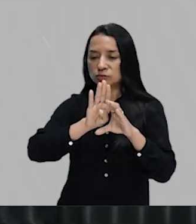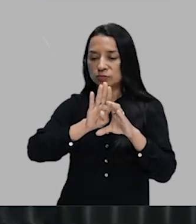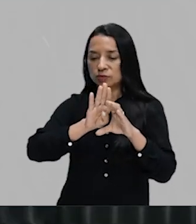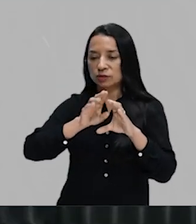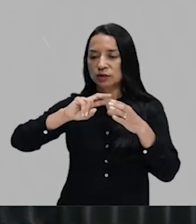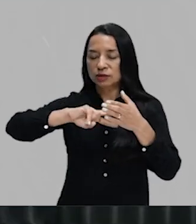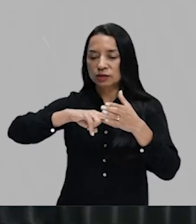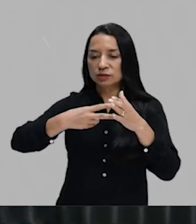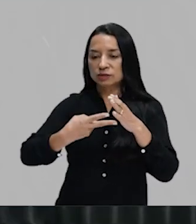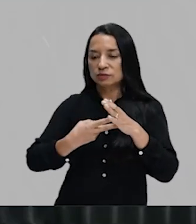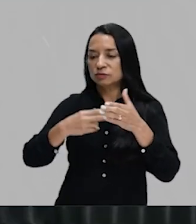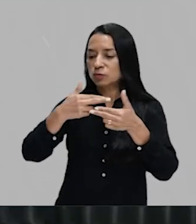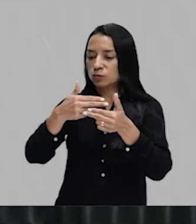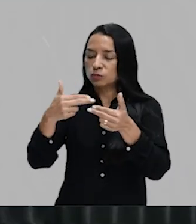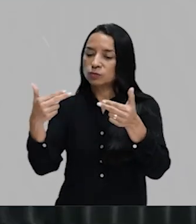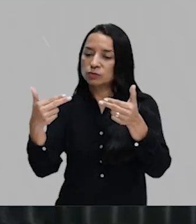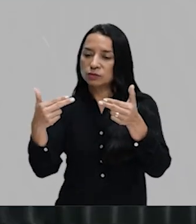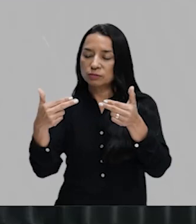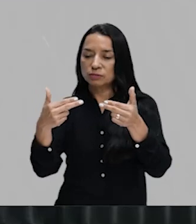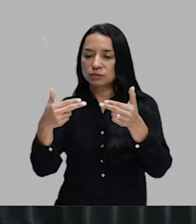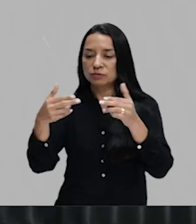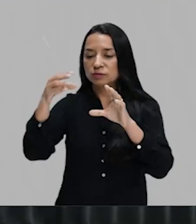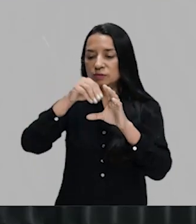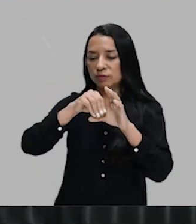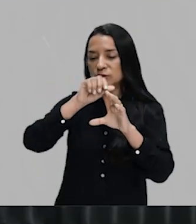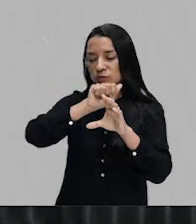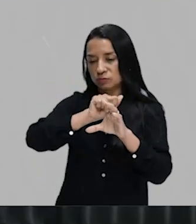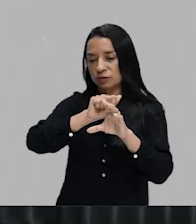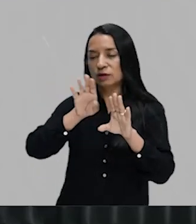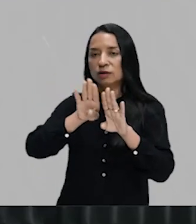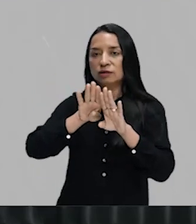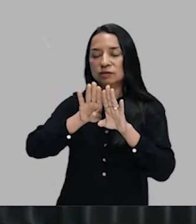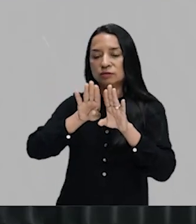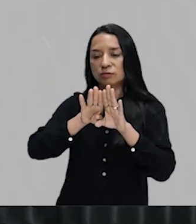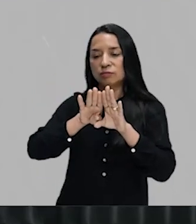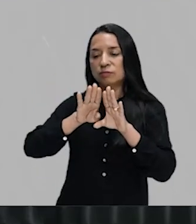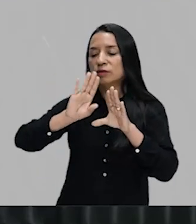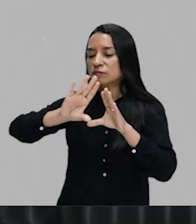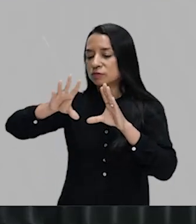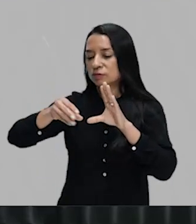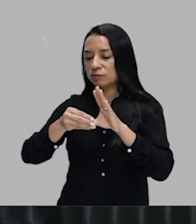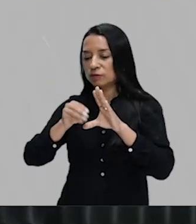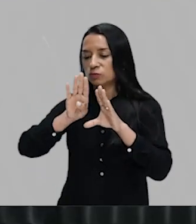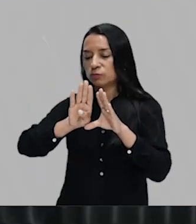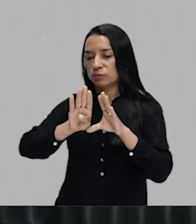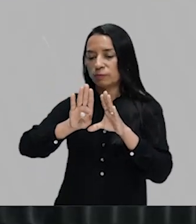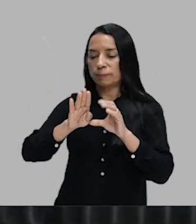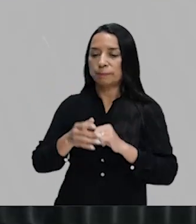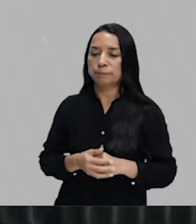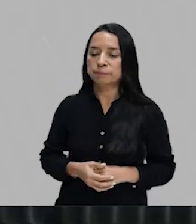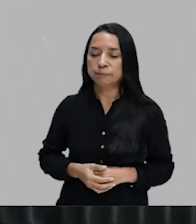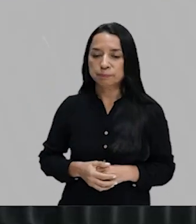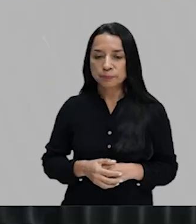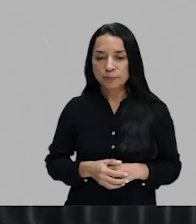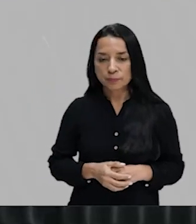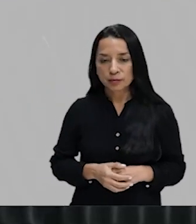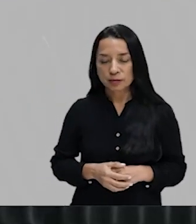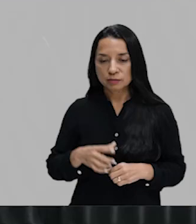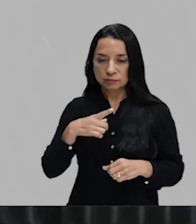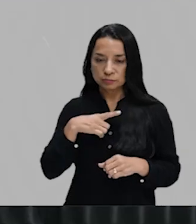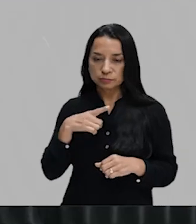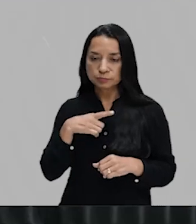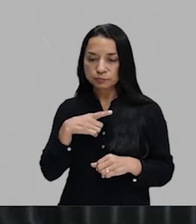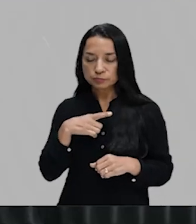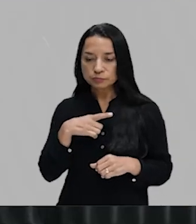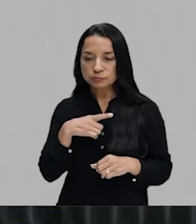todos os elementos que fazem parte do A também fazem parte do conjunto B, tá bom? E tem